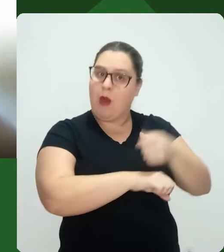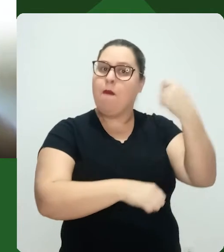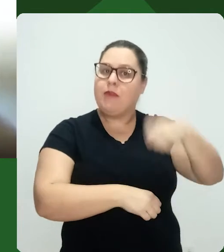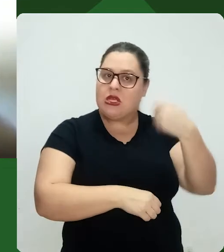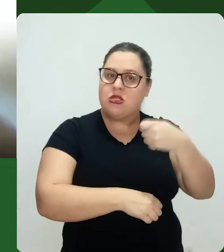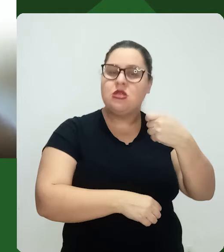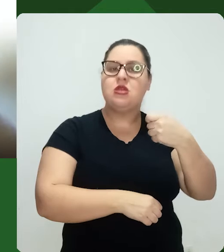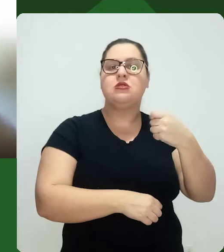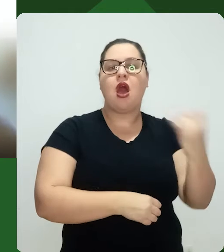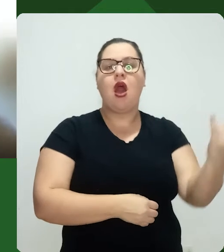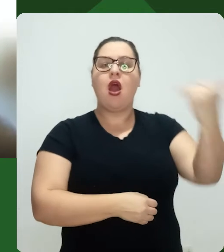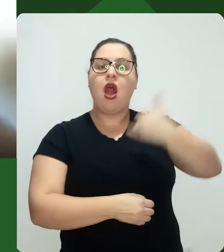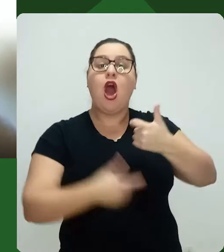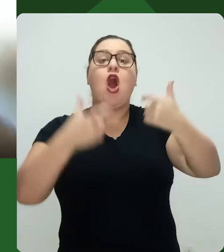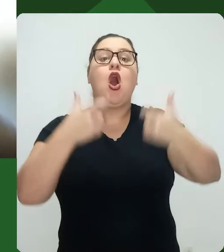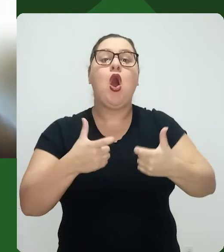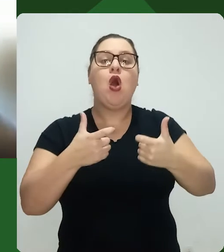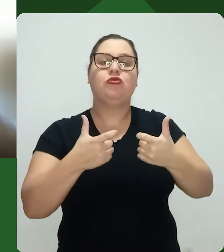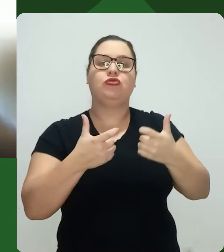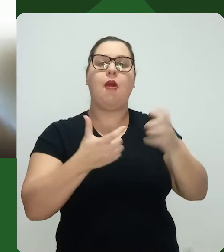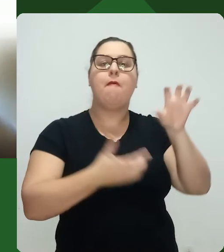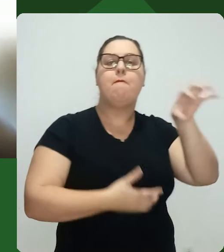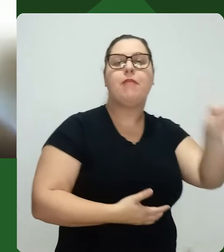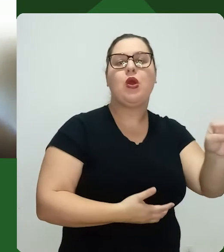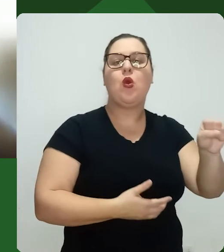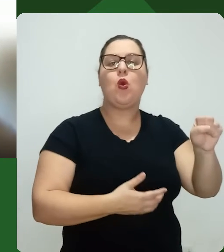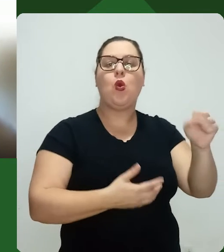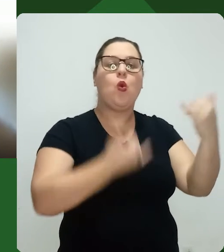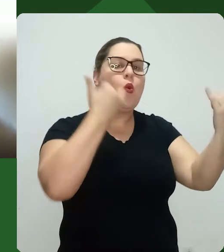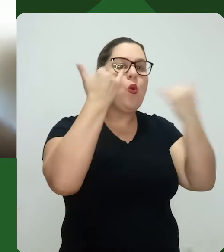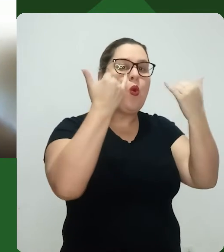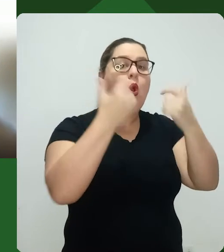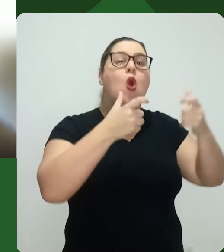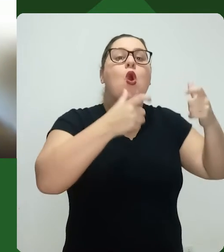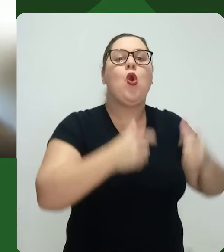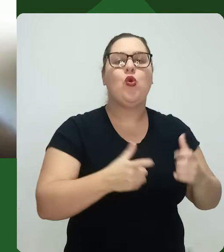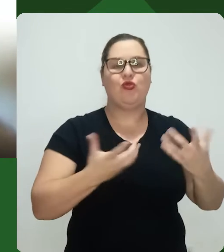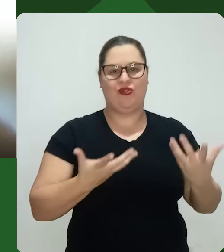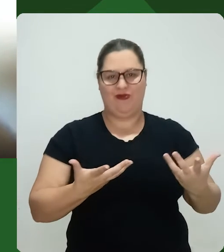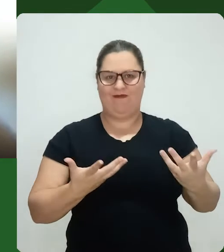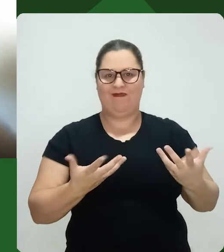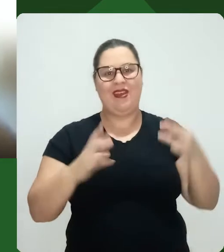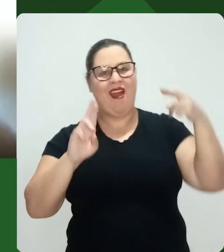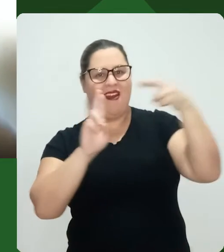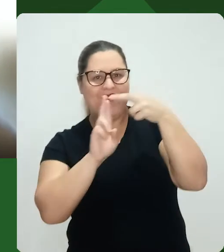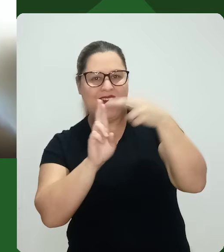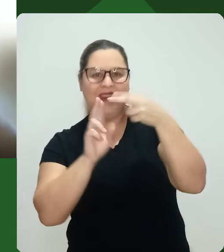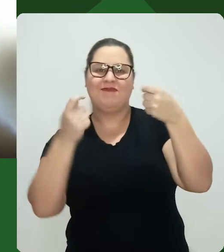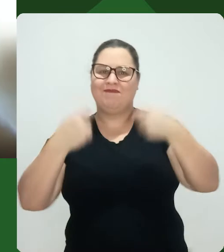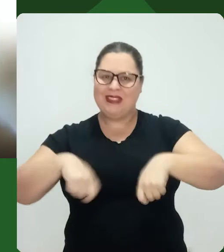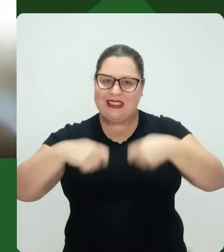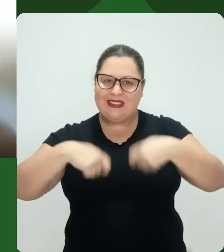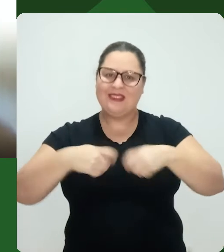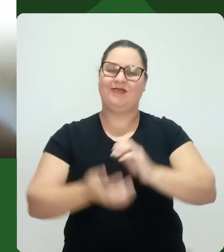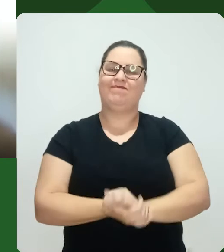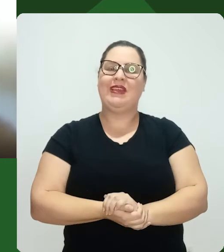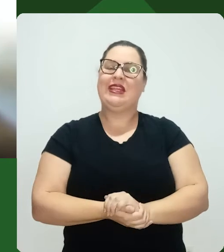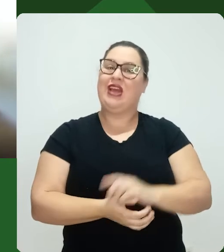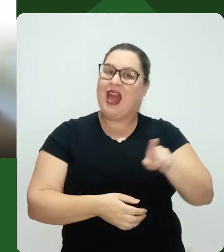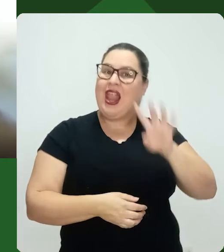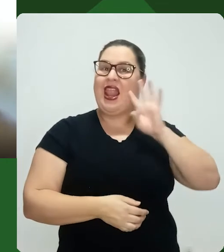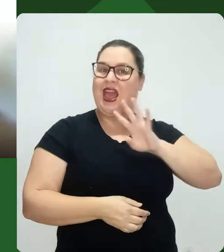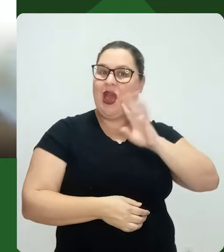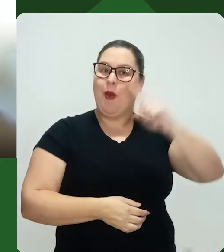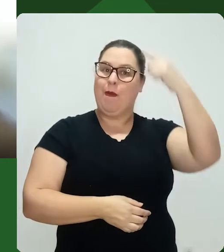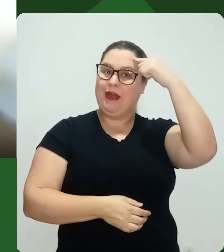é que o historiador sempre informe, né, diga de onde é que ele tirou aquilo, né? Por isso que uma das coisas que eu